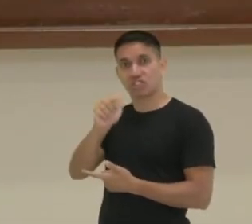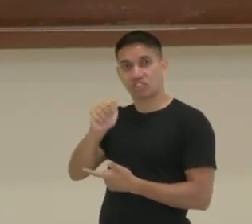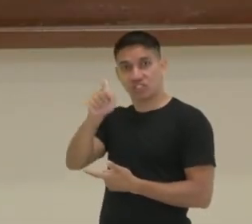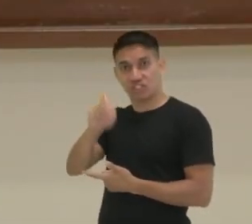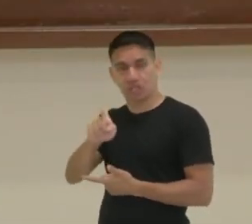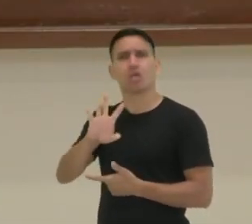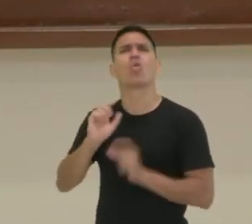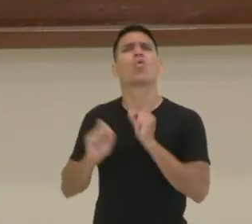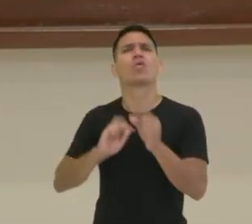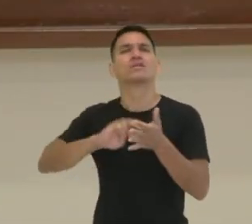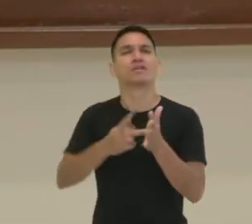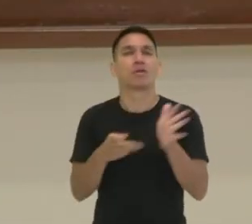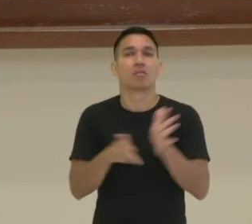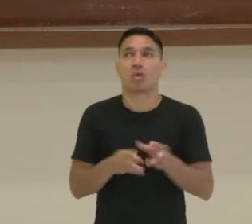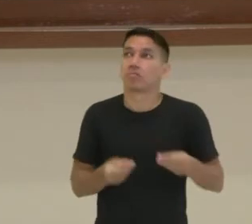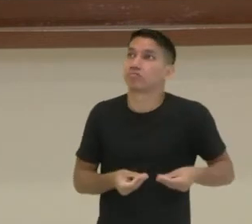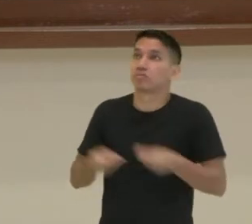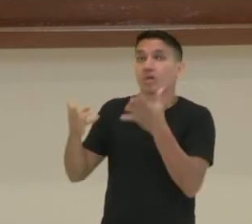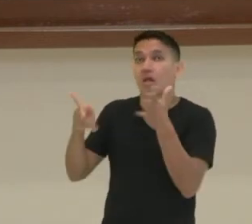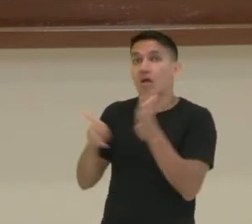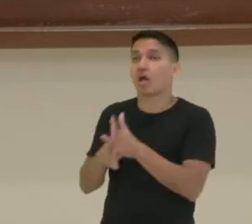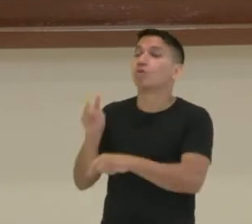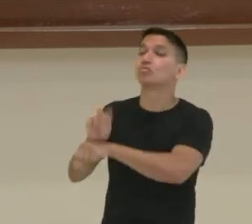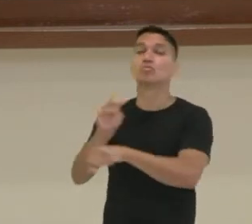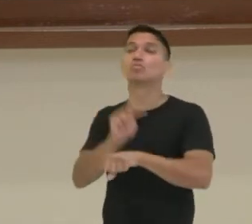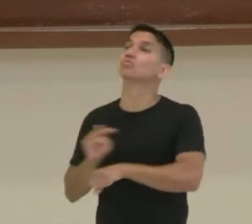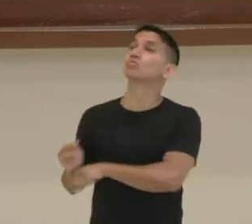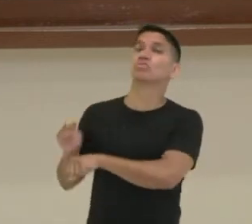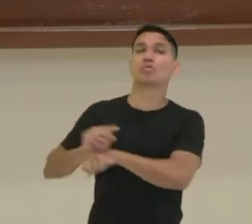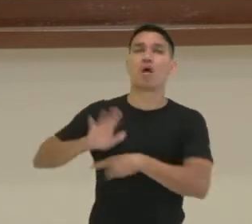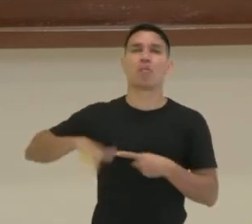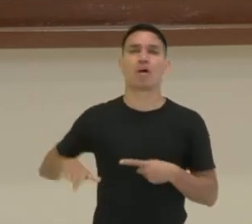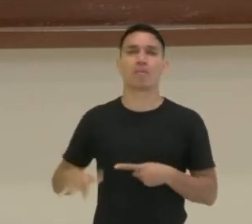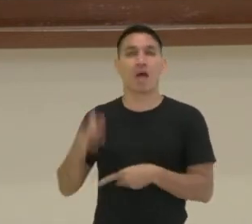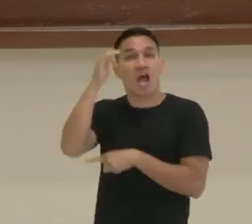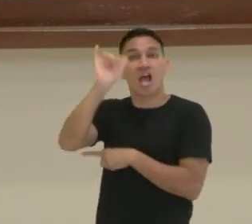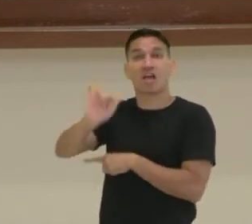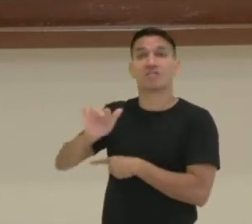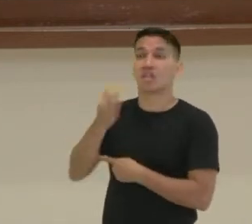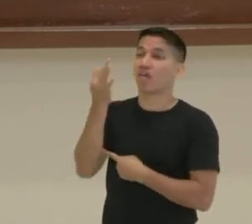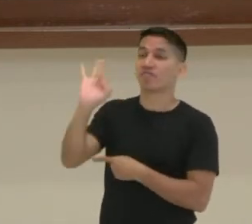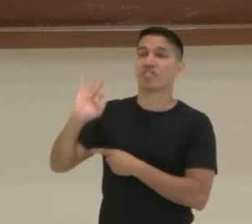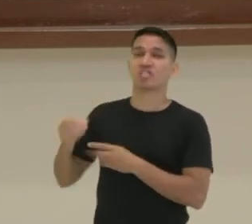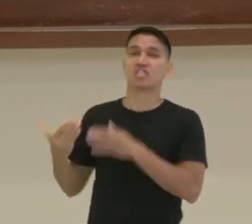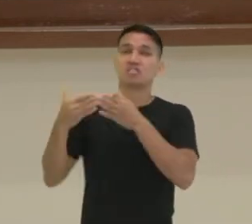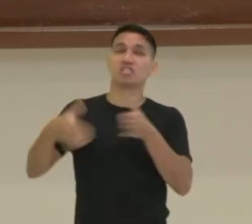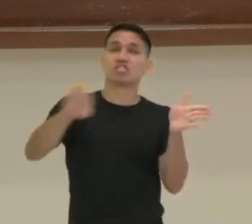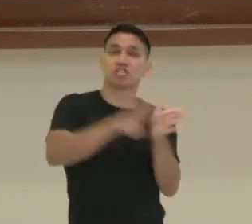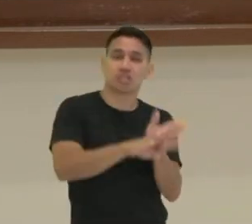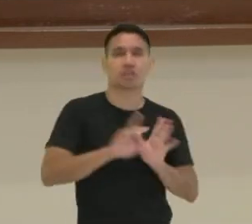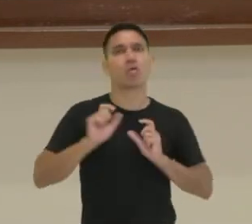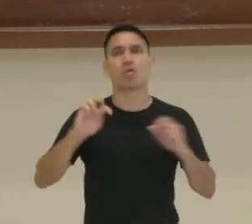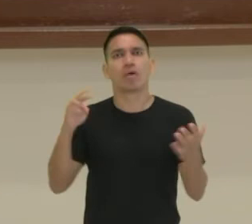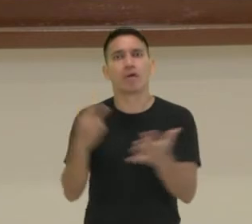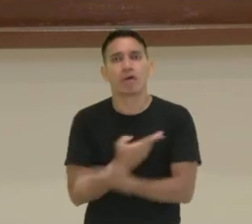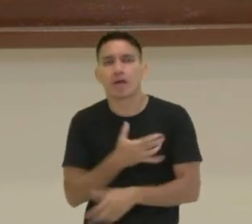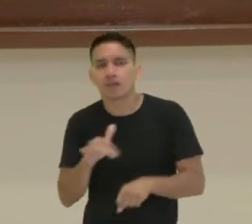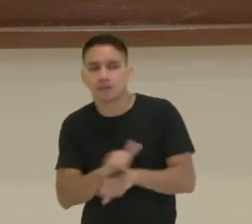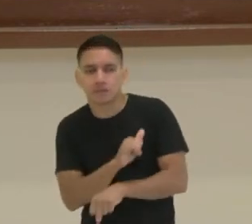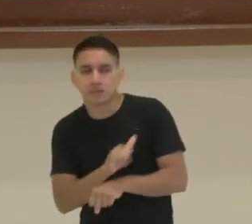guarda-costas para guardar o litoral brasileiro para que os franceses não invadissem. E os franceses